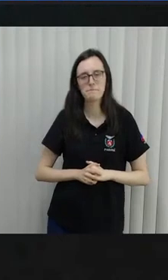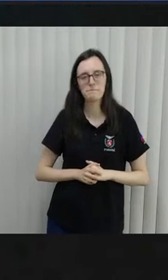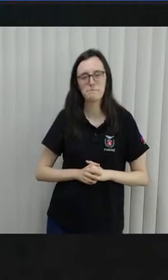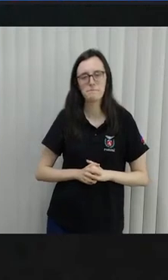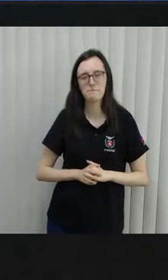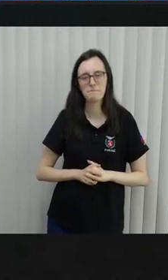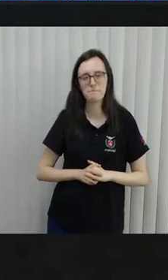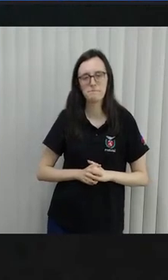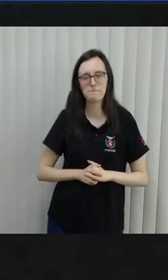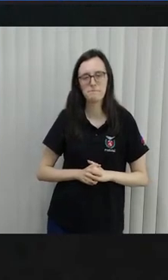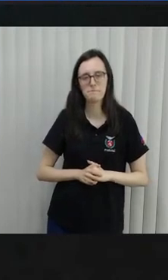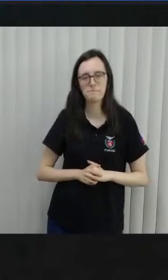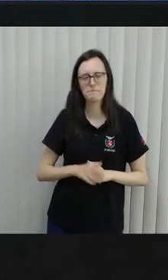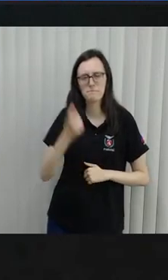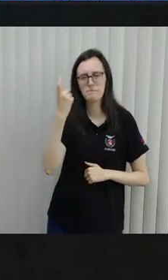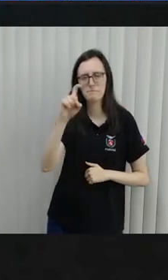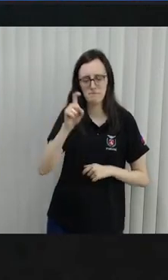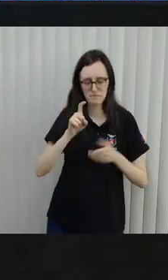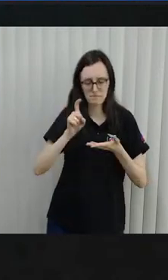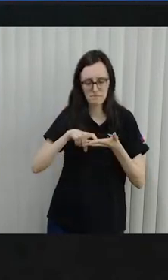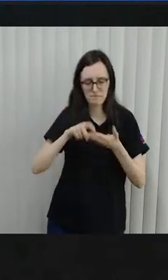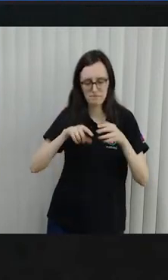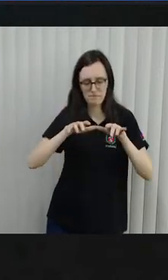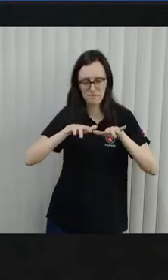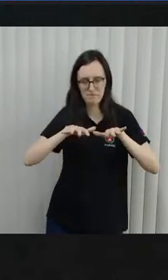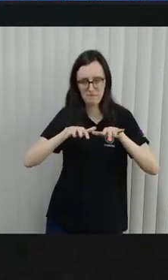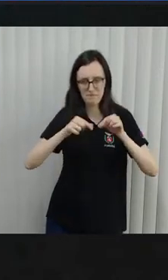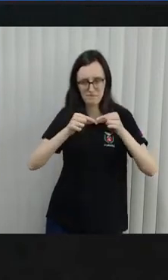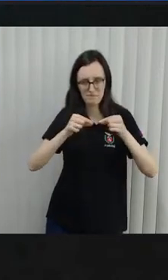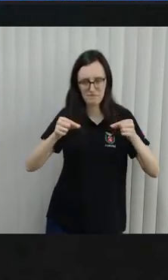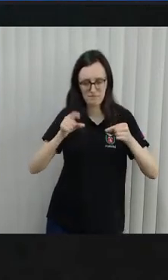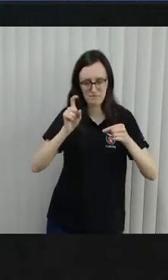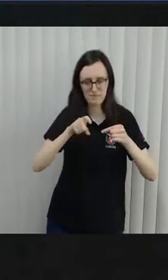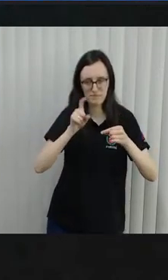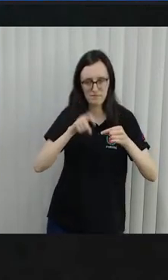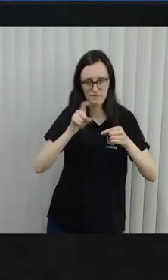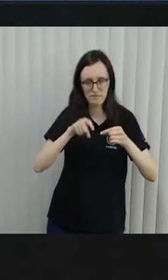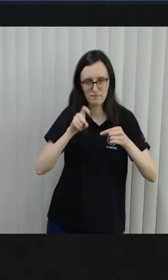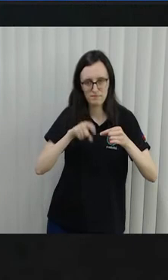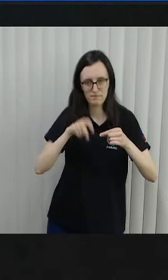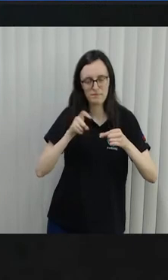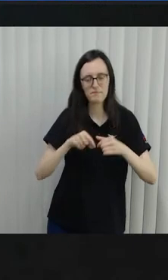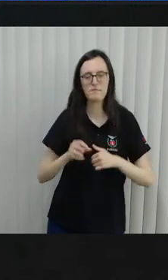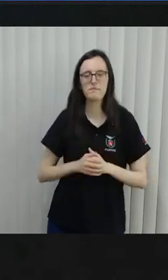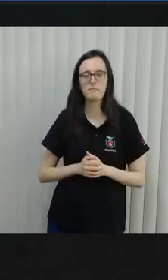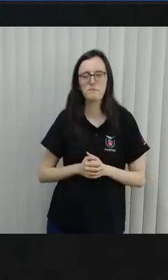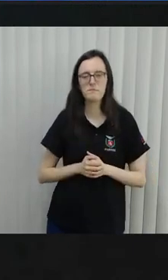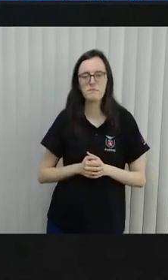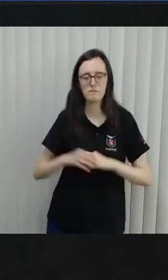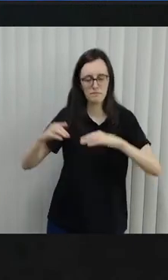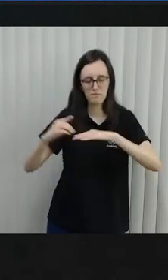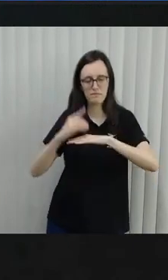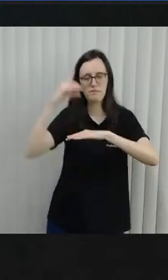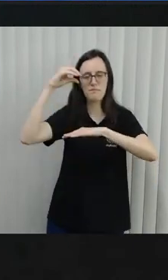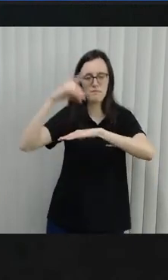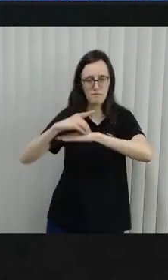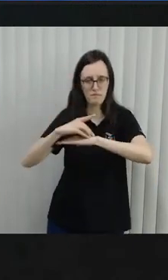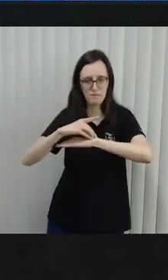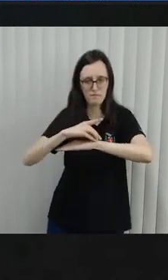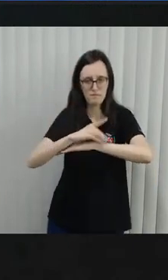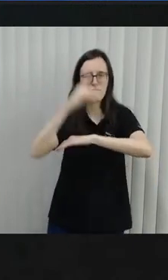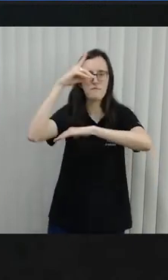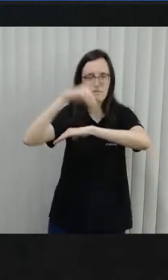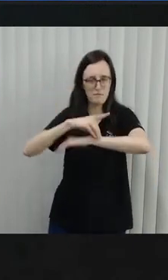Aperte espaço para pular os obstáculos.